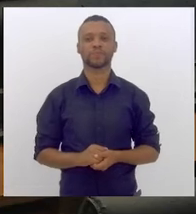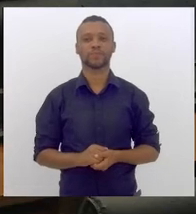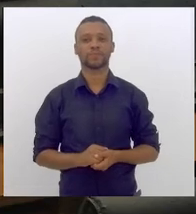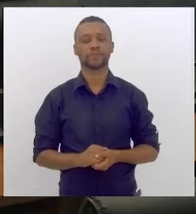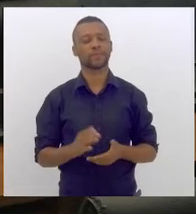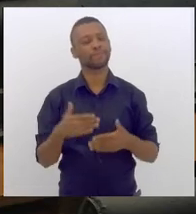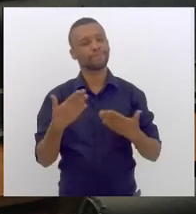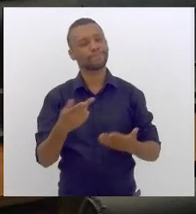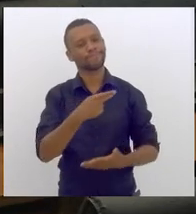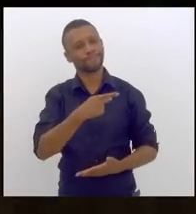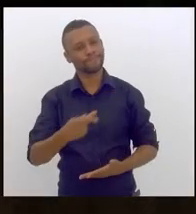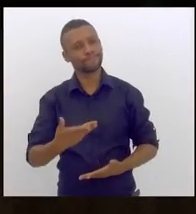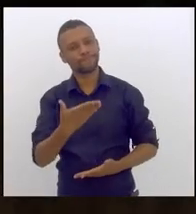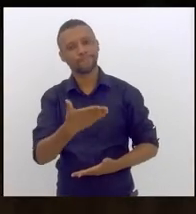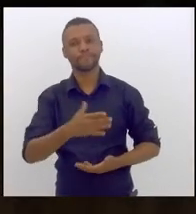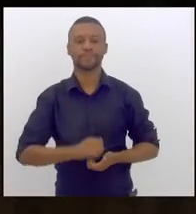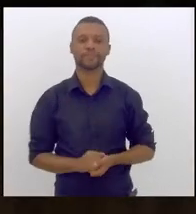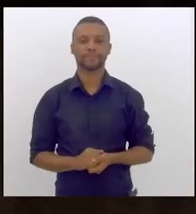Senhora Presidente,